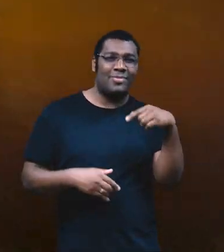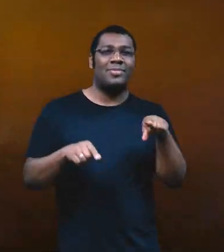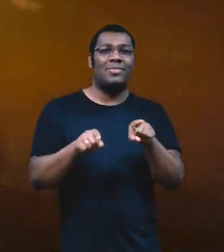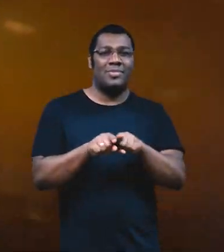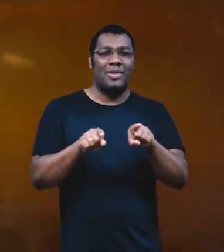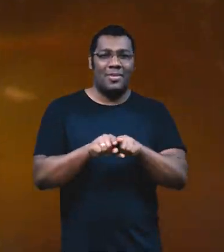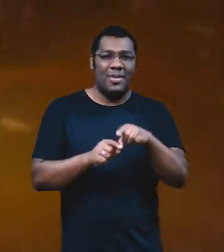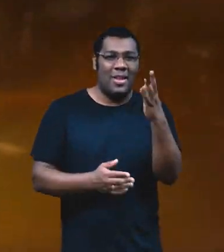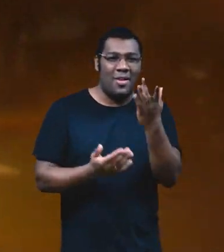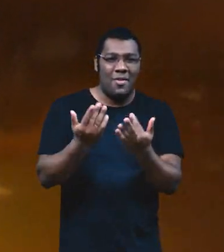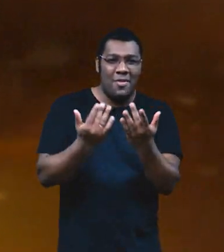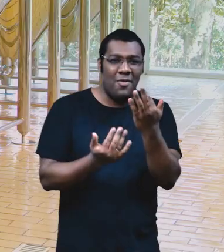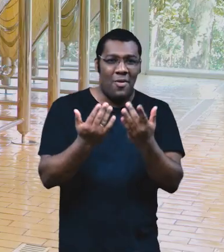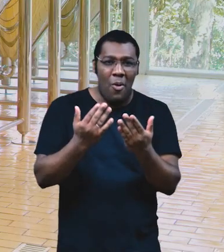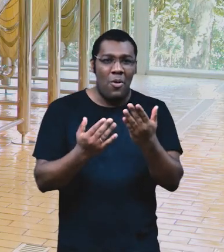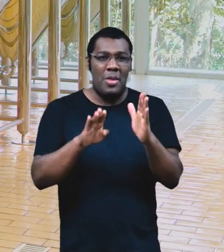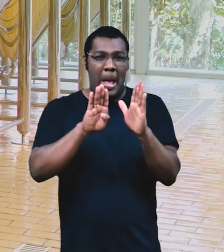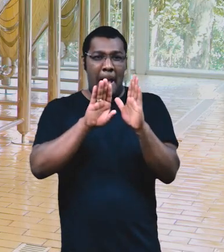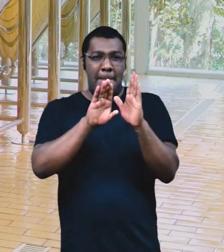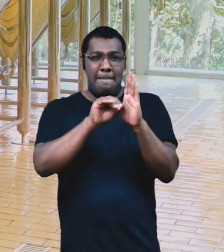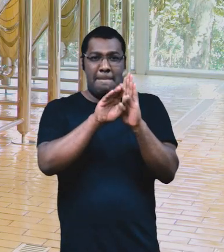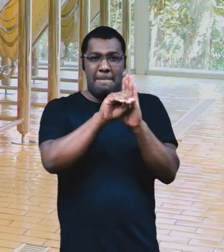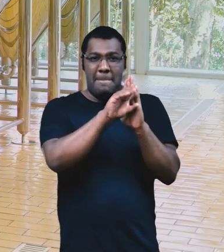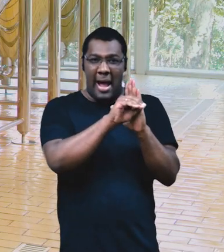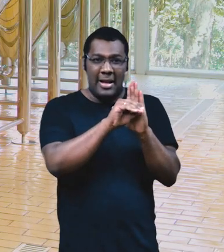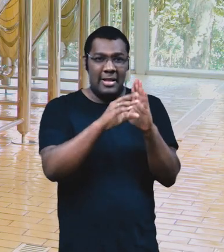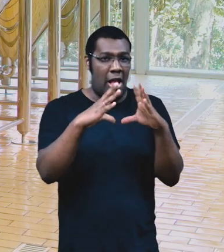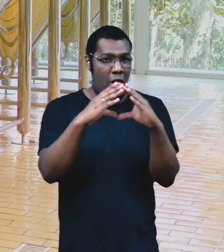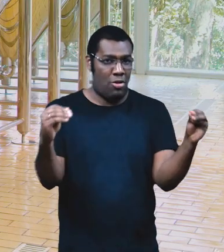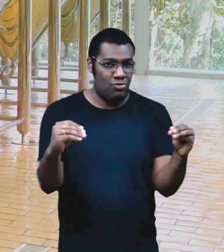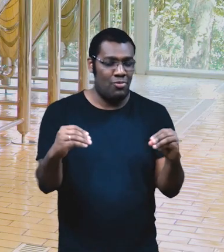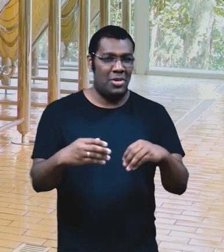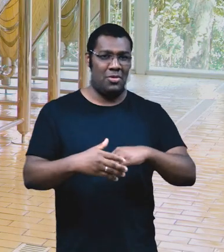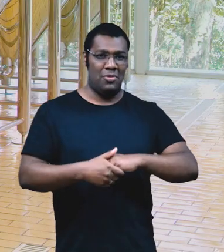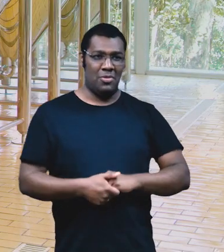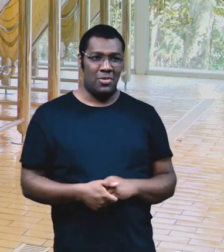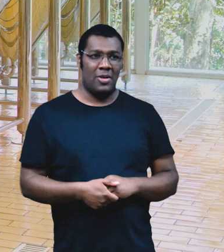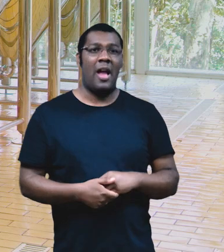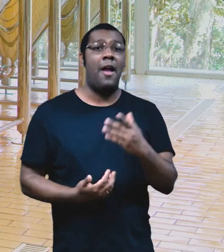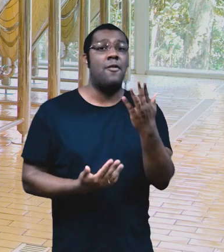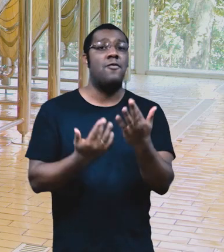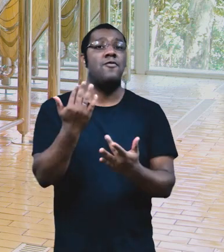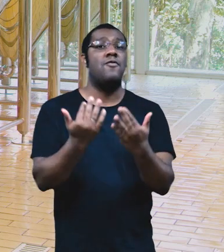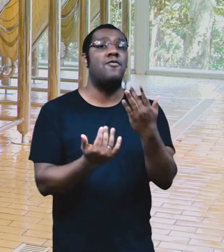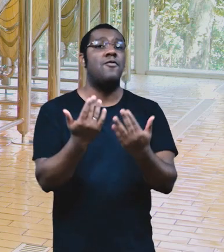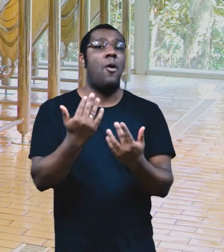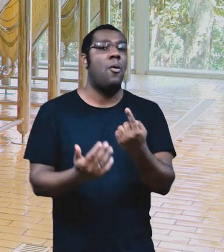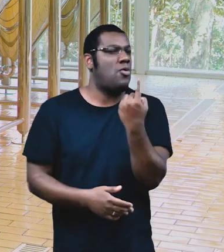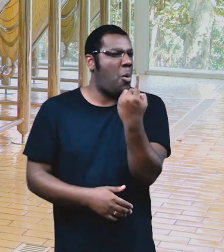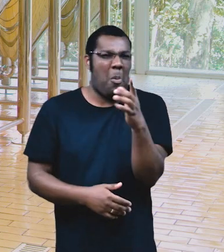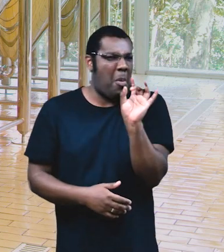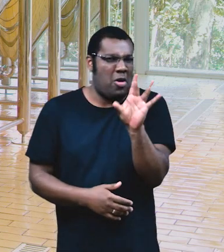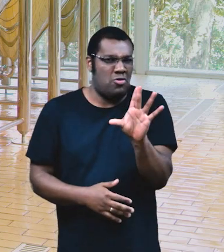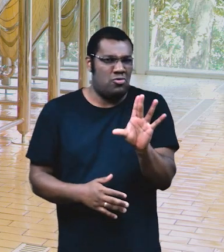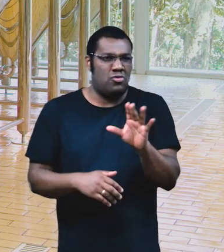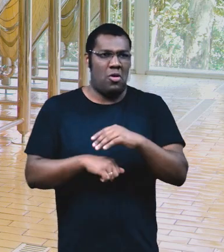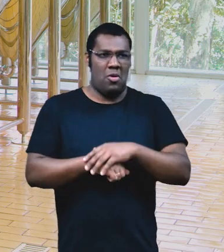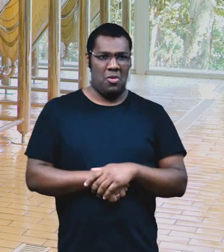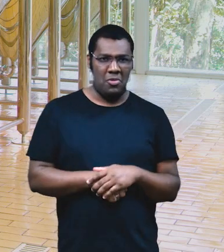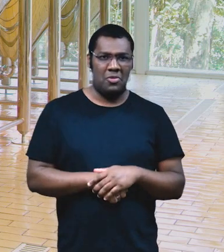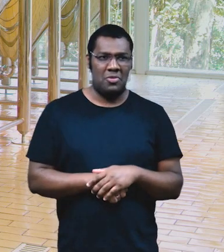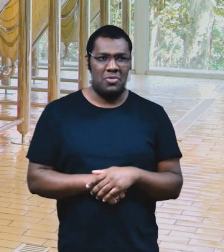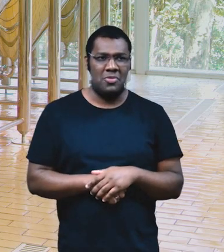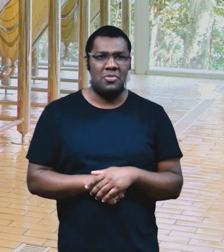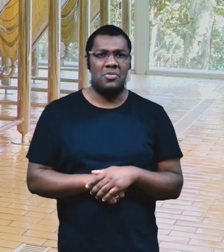mosto sem nenhuma bactéria, sem nada, você deixar ele o mais limpo possível. Uma vez fervido, isso você vai levar todo esse mosto para